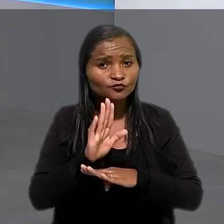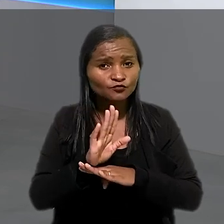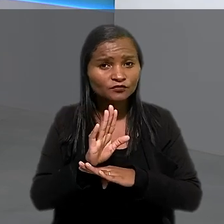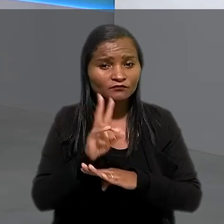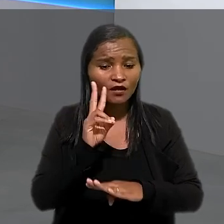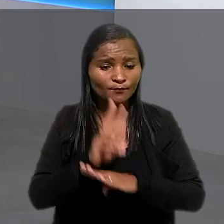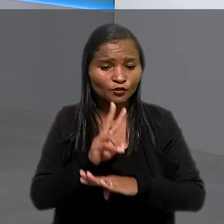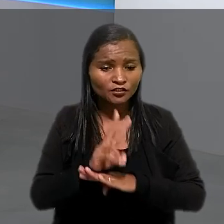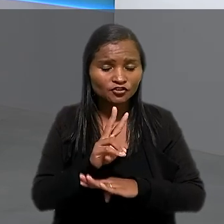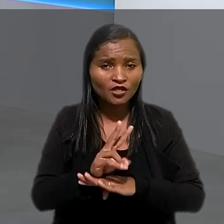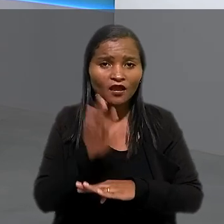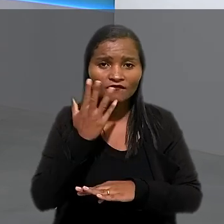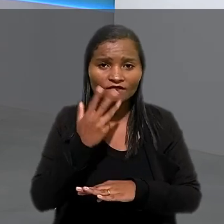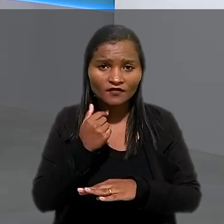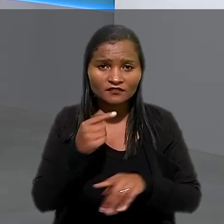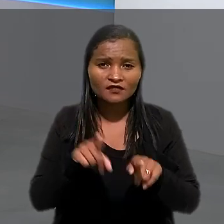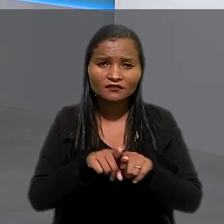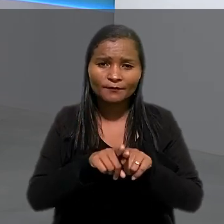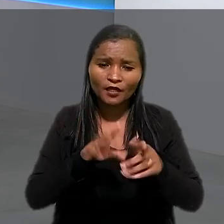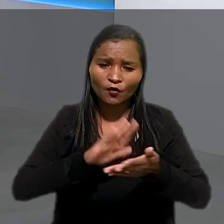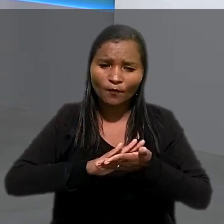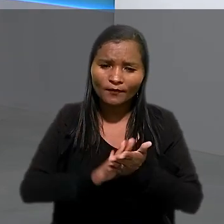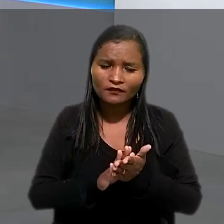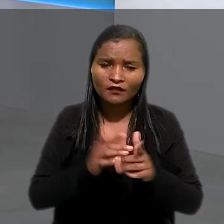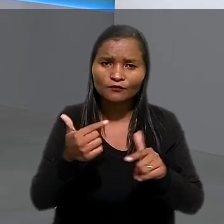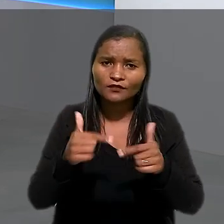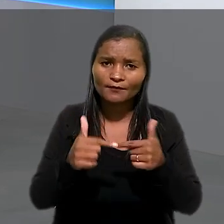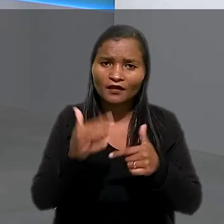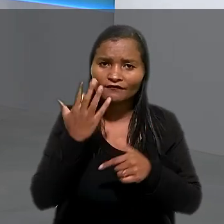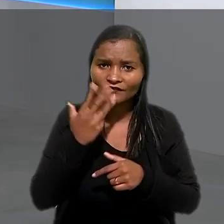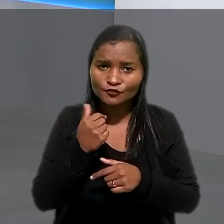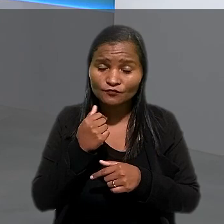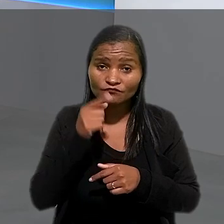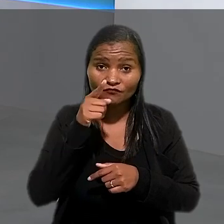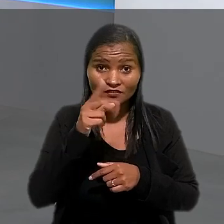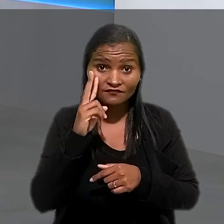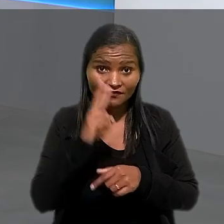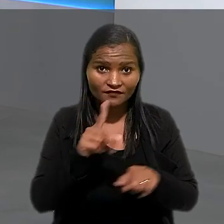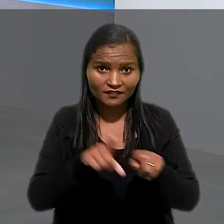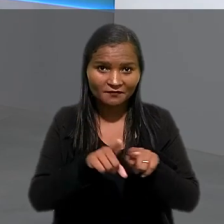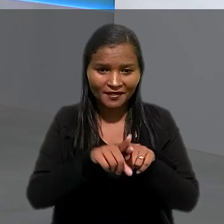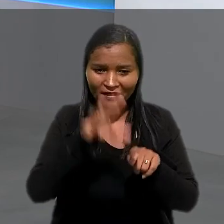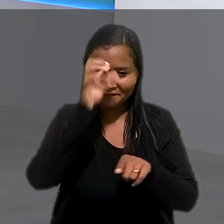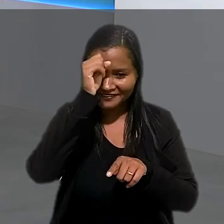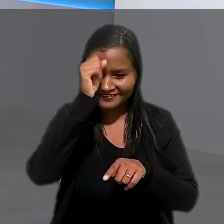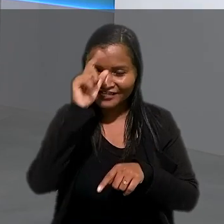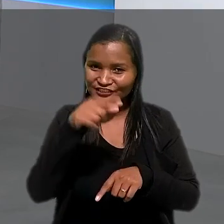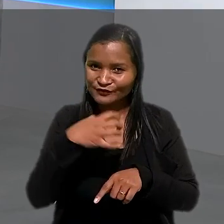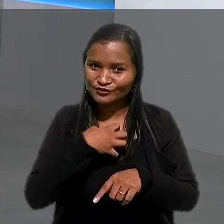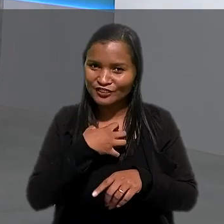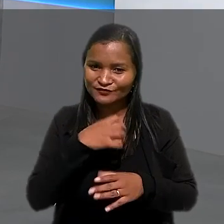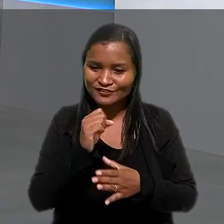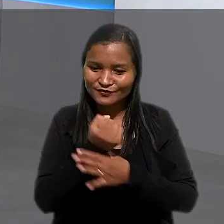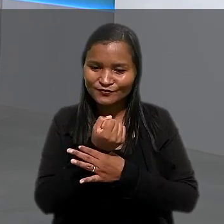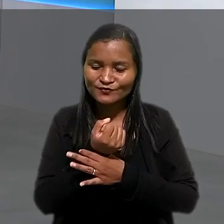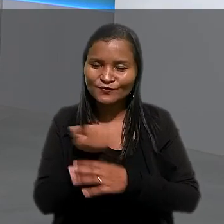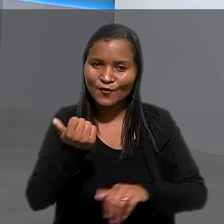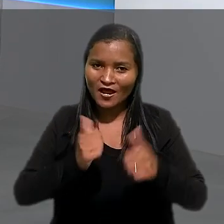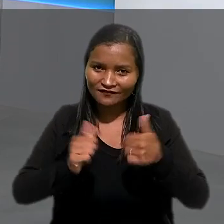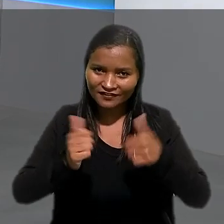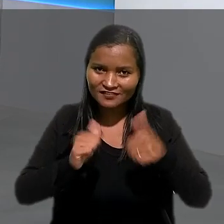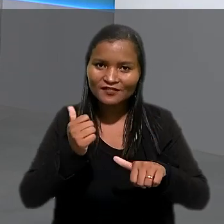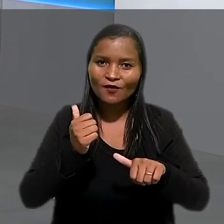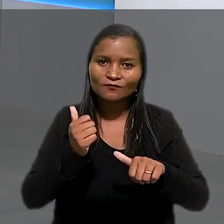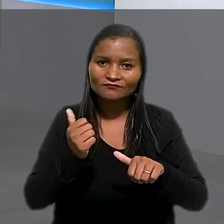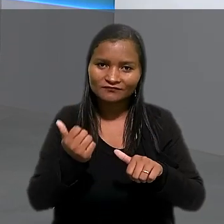que ajudam a proteger a infância e a combater o trabalho infantil. Você vai ver também que a aprendizagem é uma maneira segura